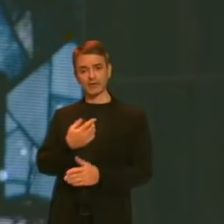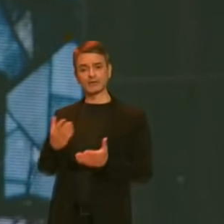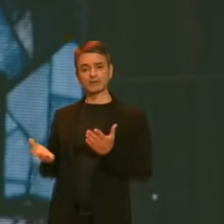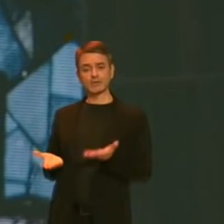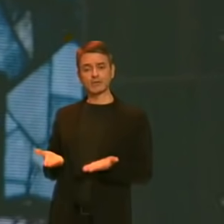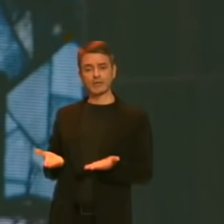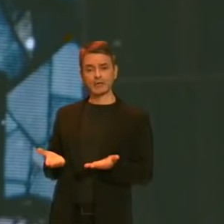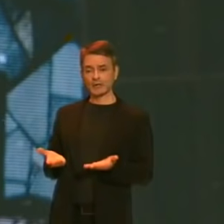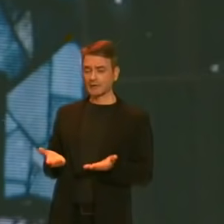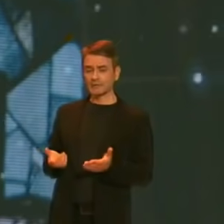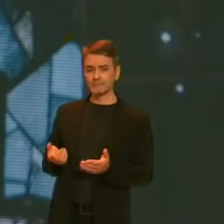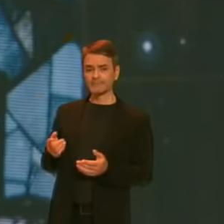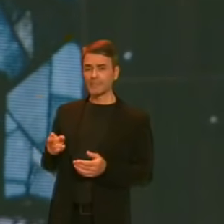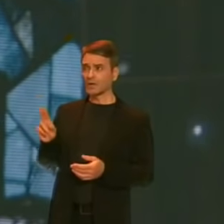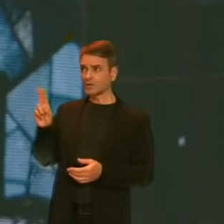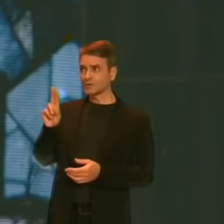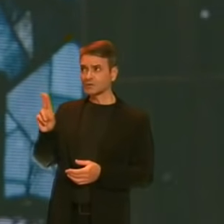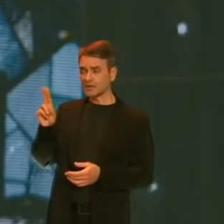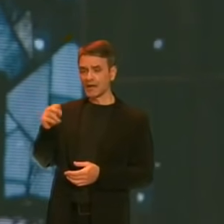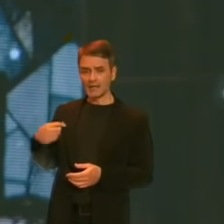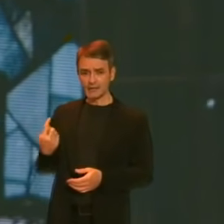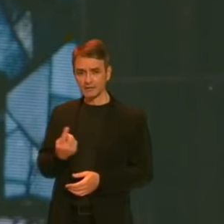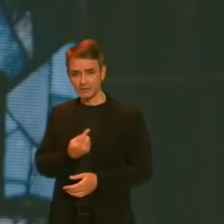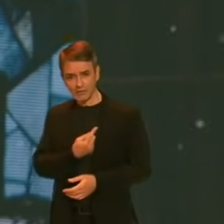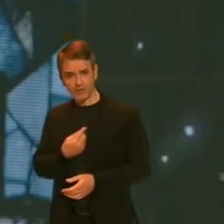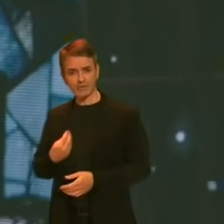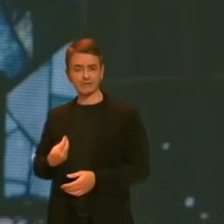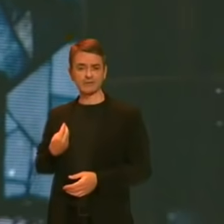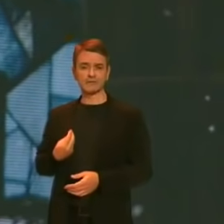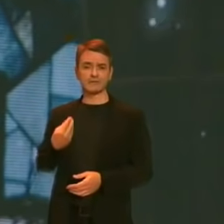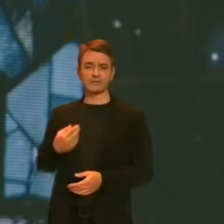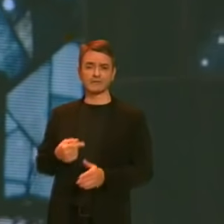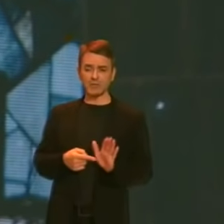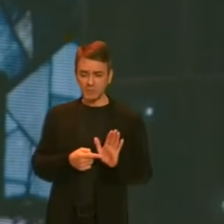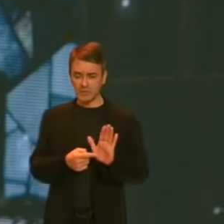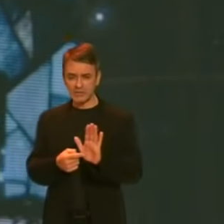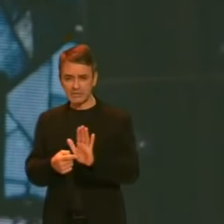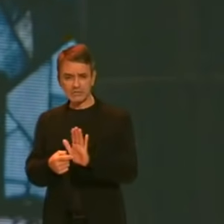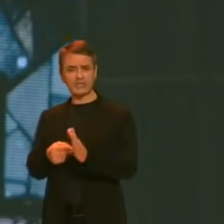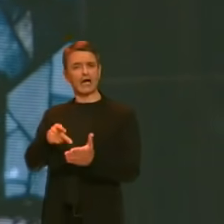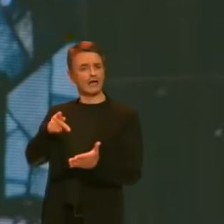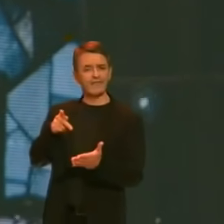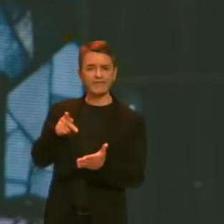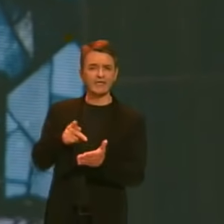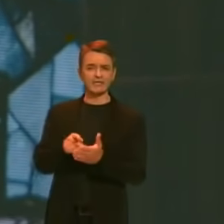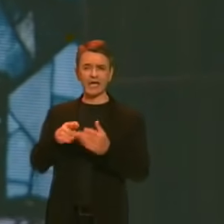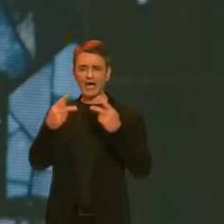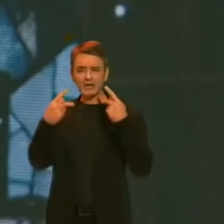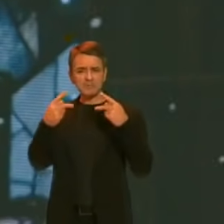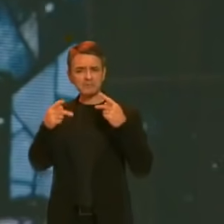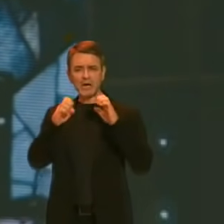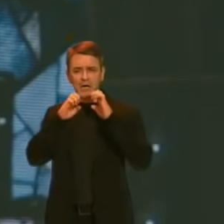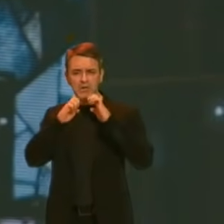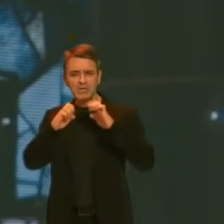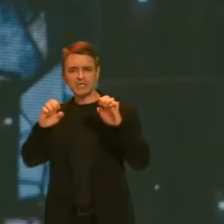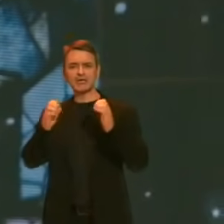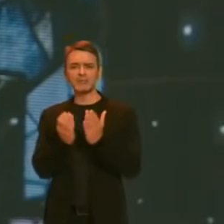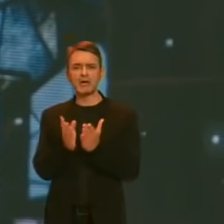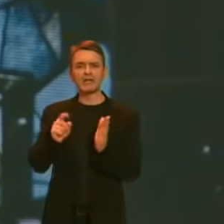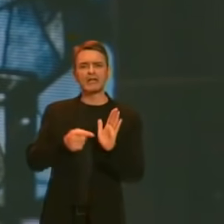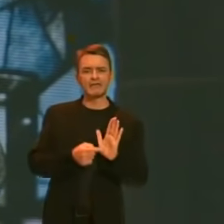para levar a verdade, a palavra de Deus, a libertação que só Jesus pode